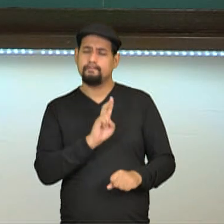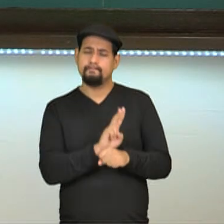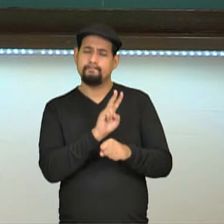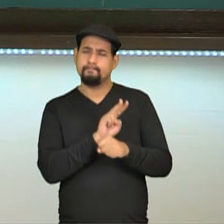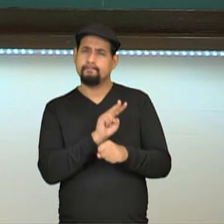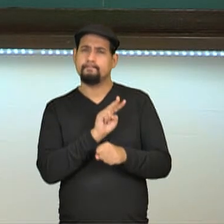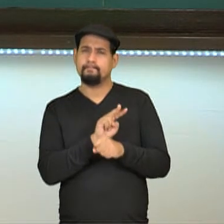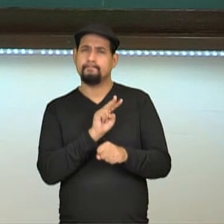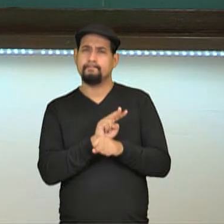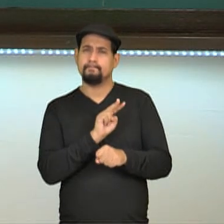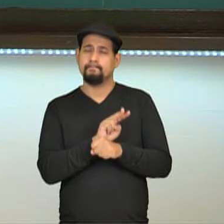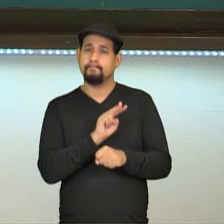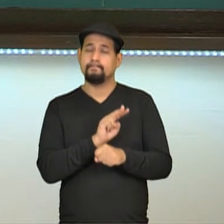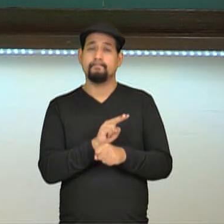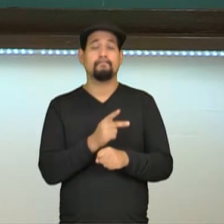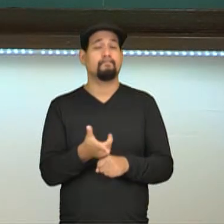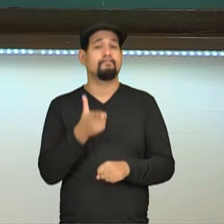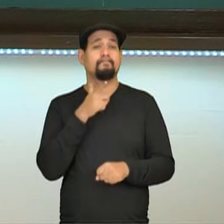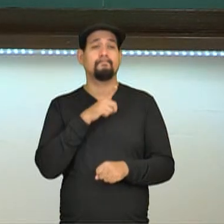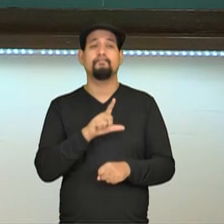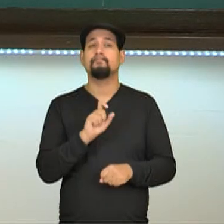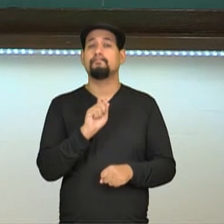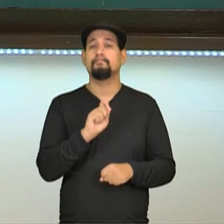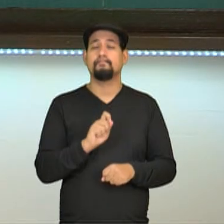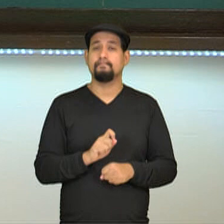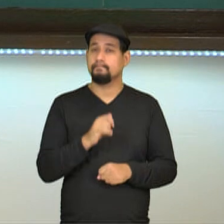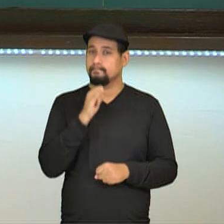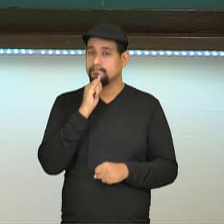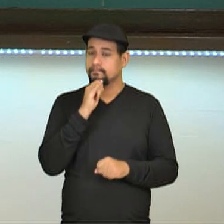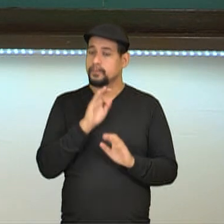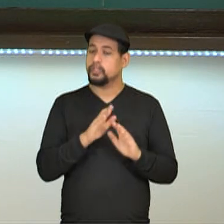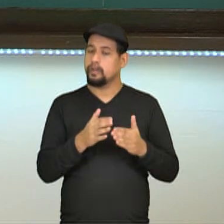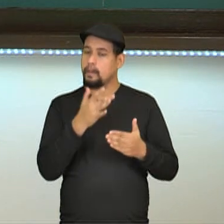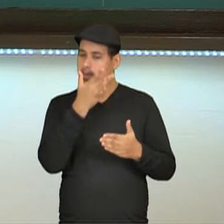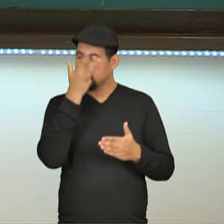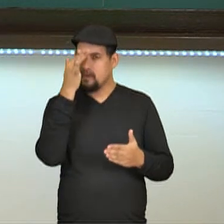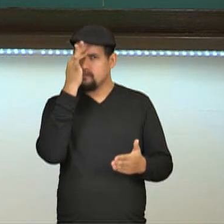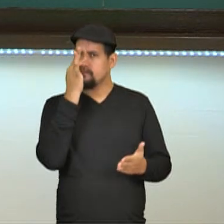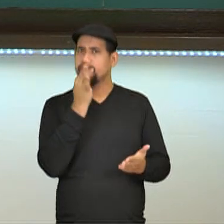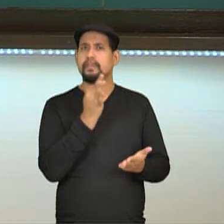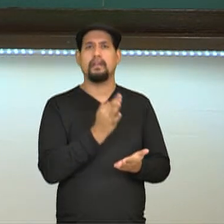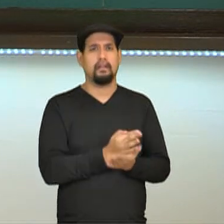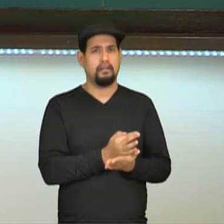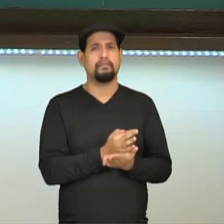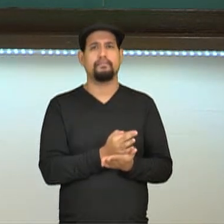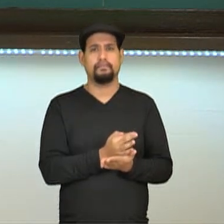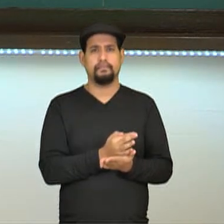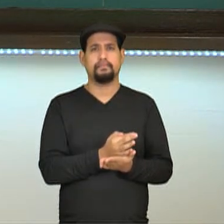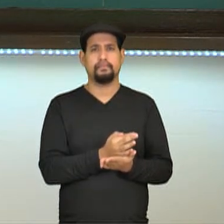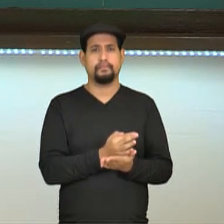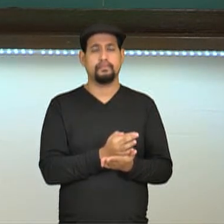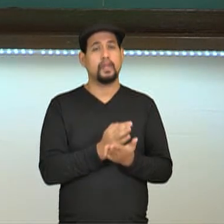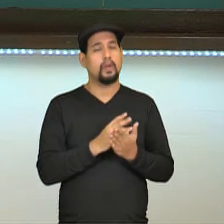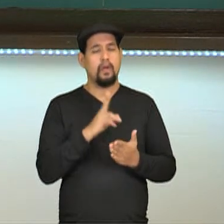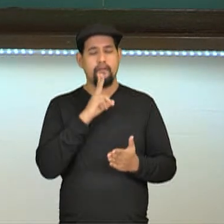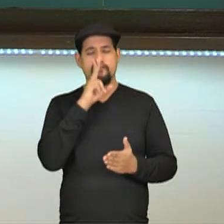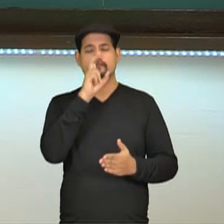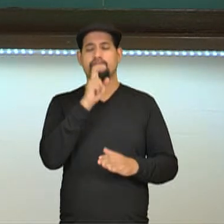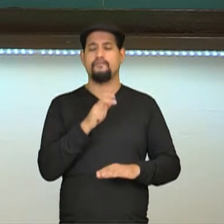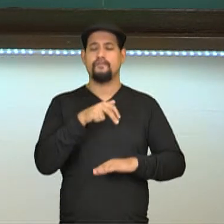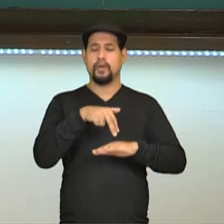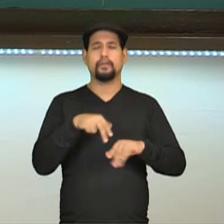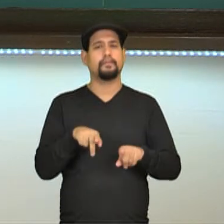para conseguir manter os seus fiéis, conseguir manter, de certa forma, o seu poder,